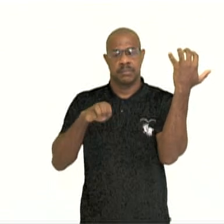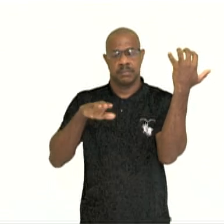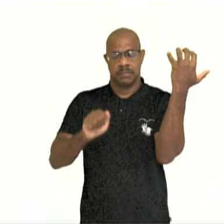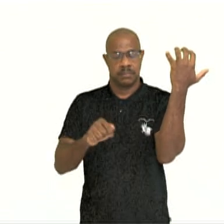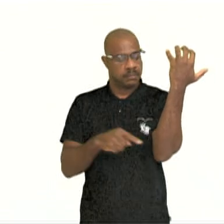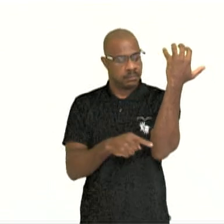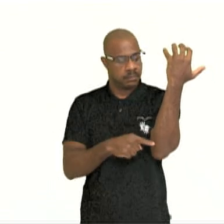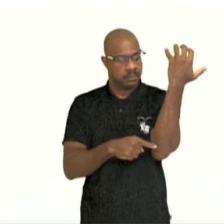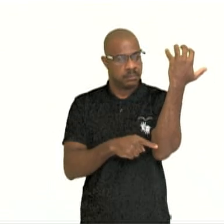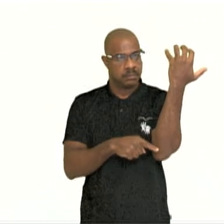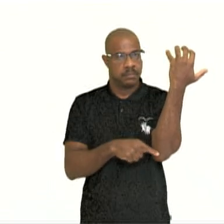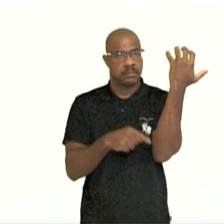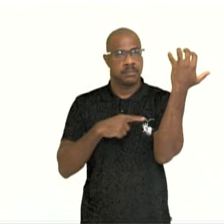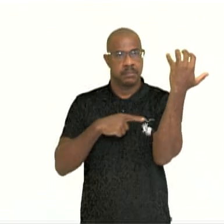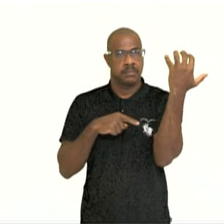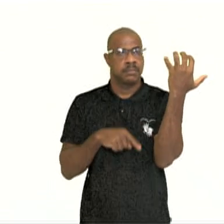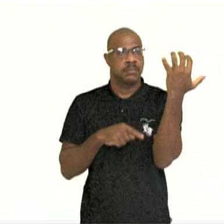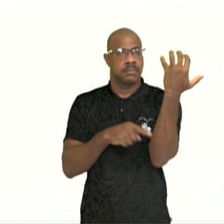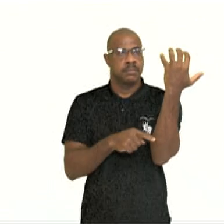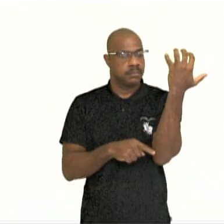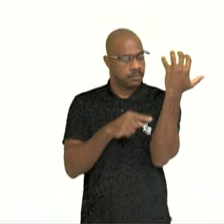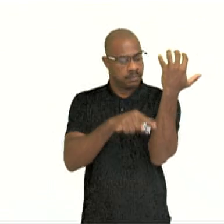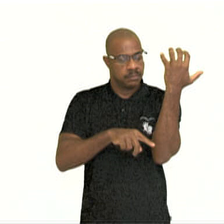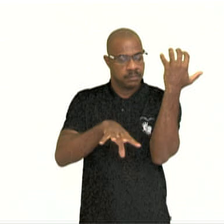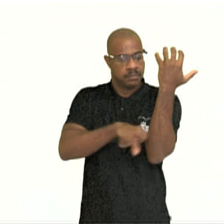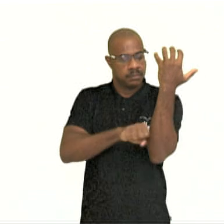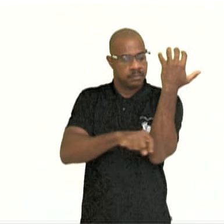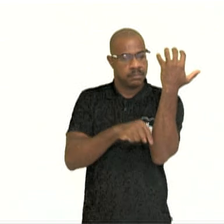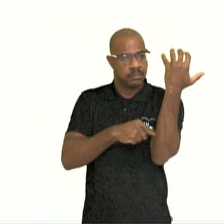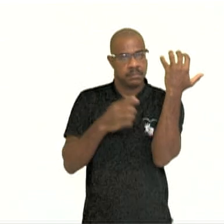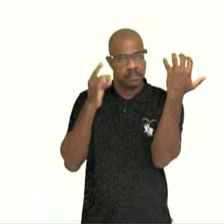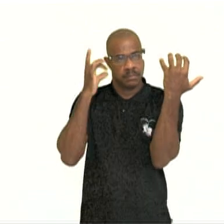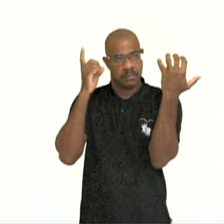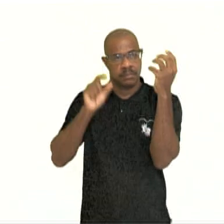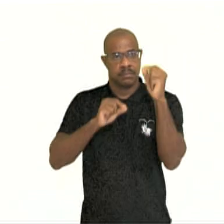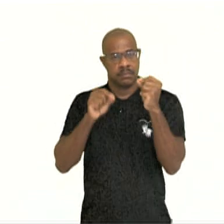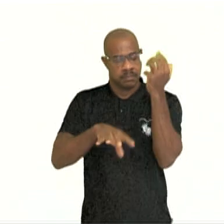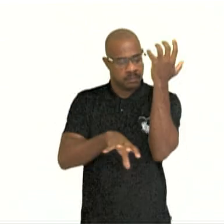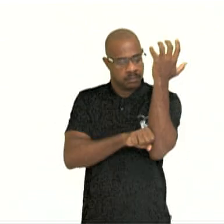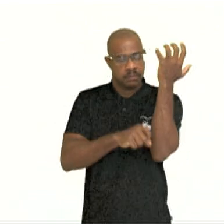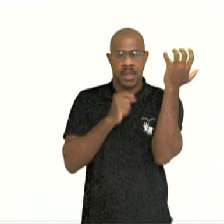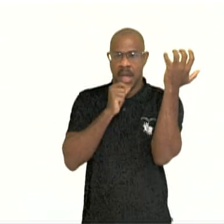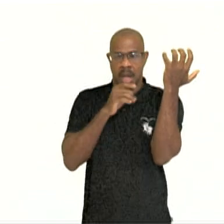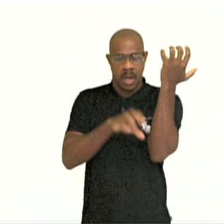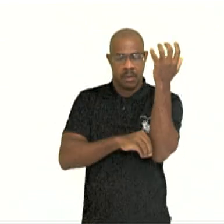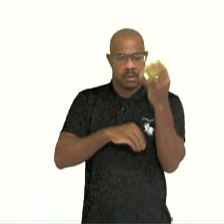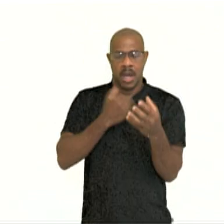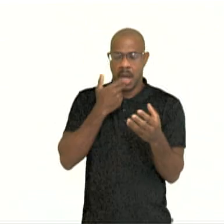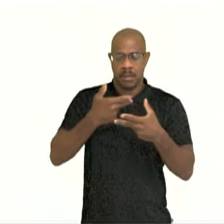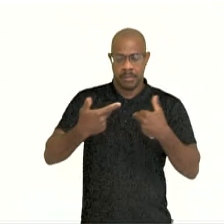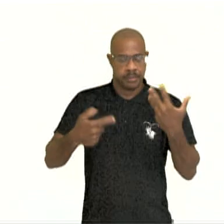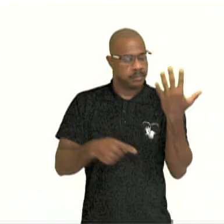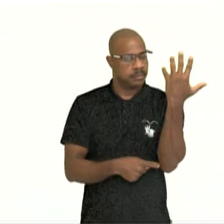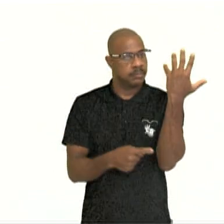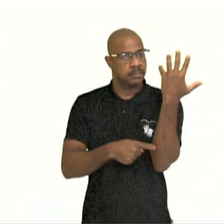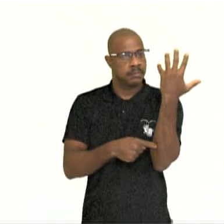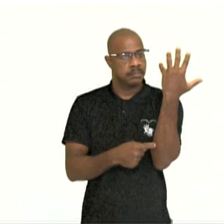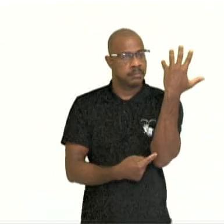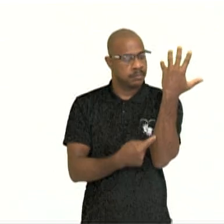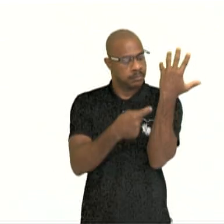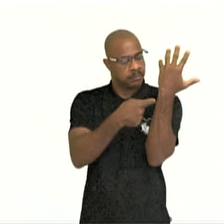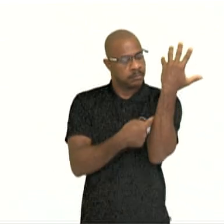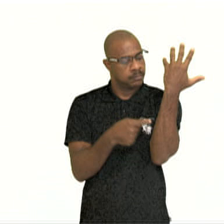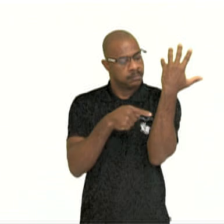seiva bruta e elaborada, pelos absorventes que vão facilitar, né, a absorção de água e nutrientes. Fazendo um corte aqui no